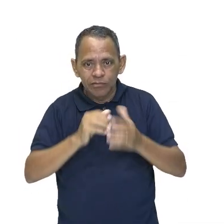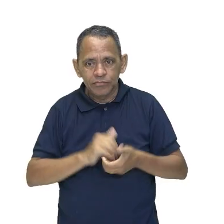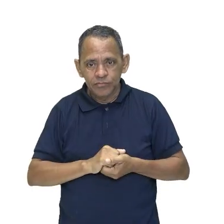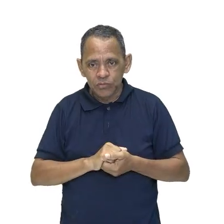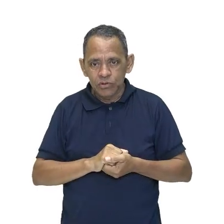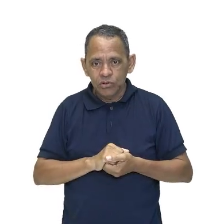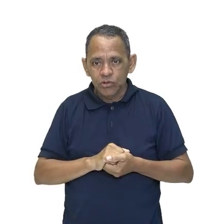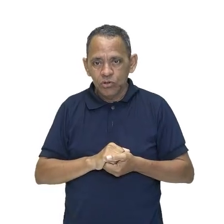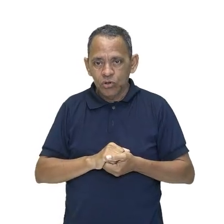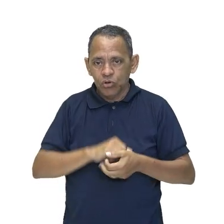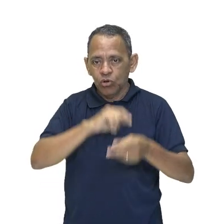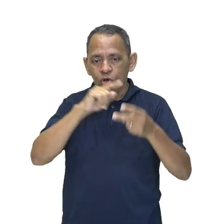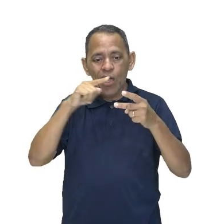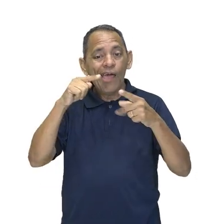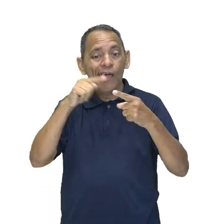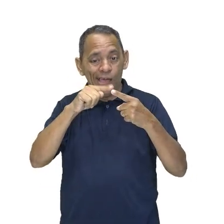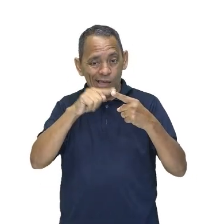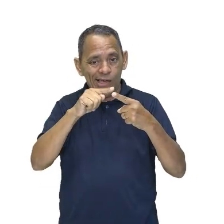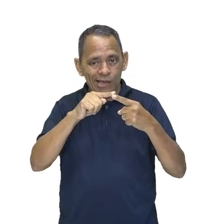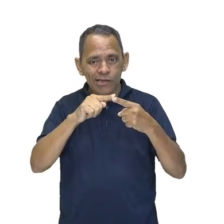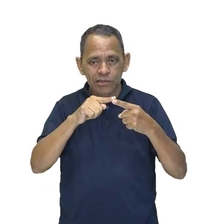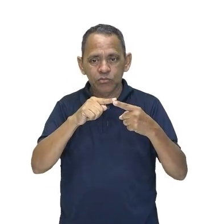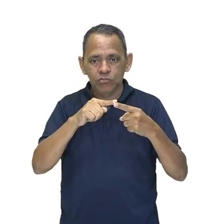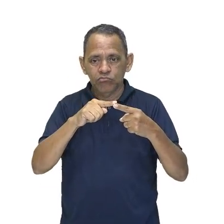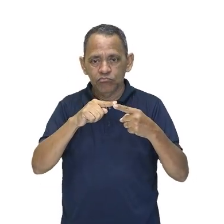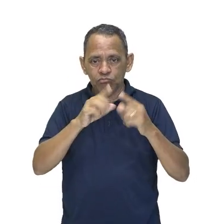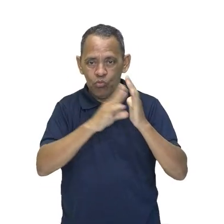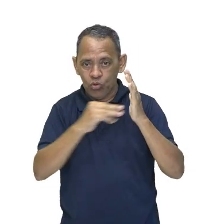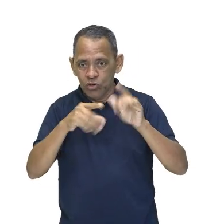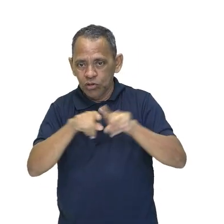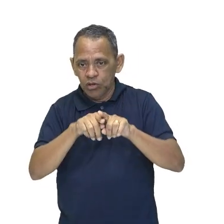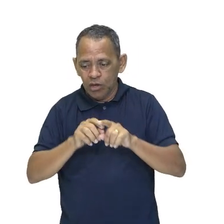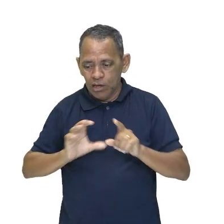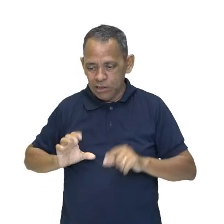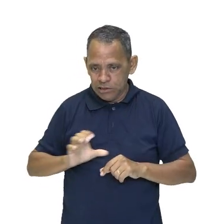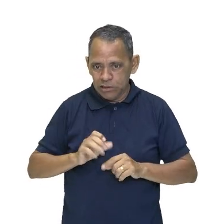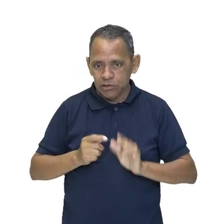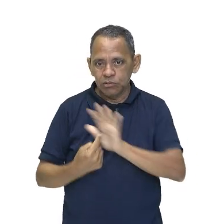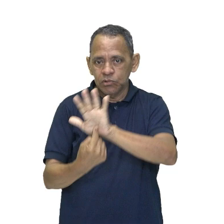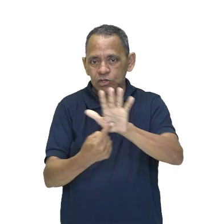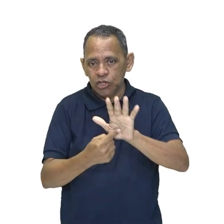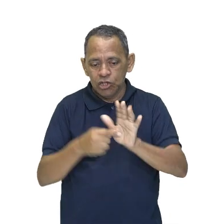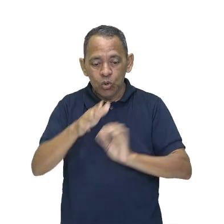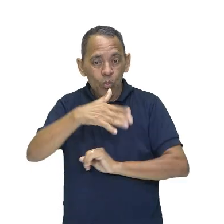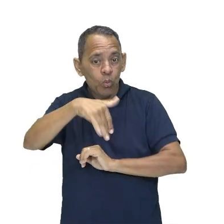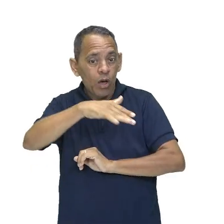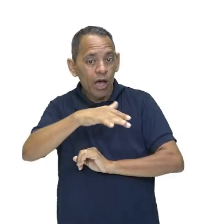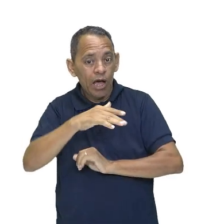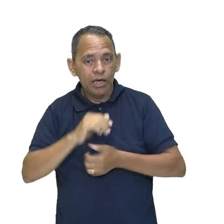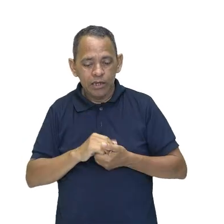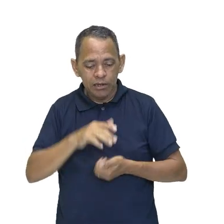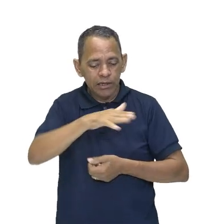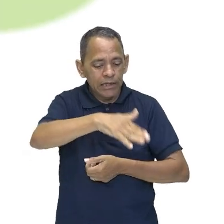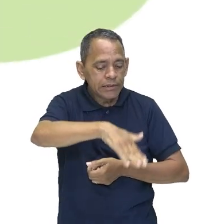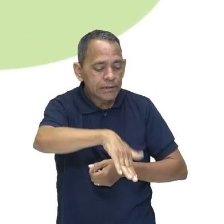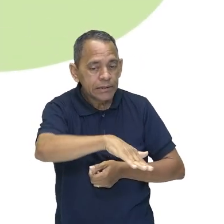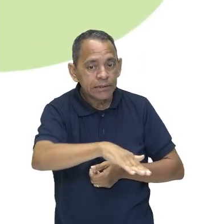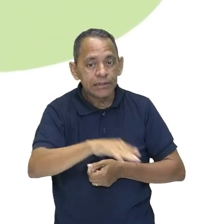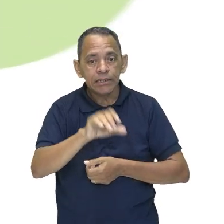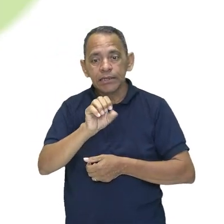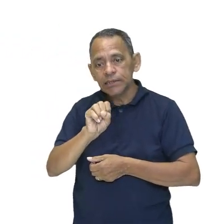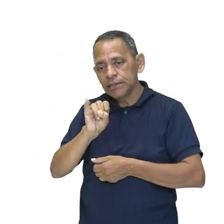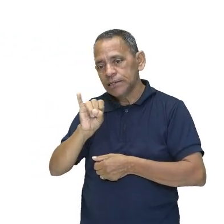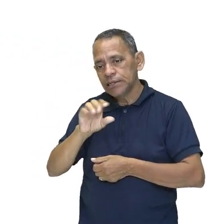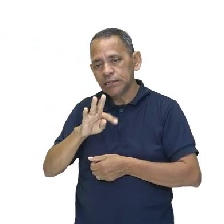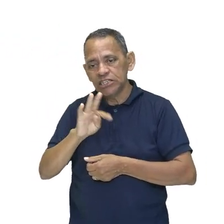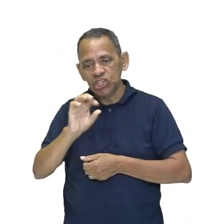No modelo de chave ou fechadura, as enzimas apresentam uma região conhecida como sítio ativo, onde cada